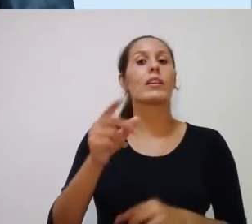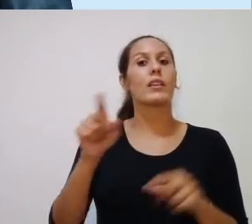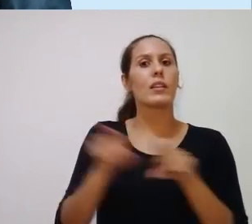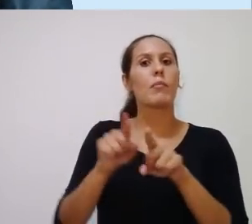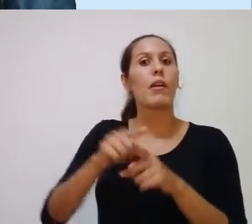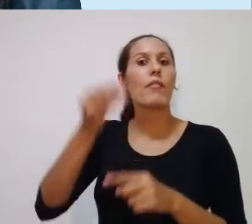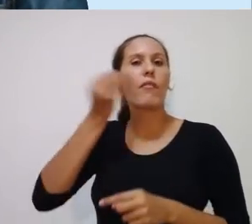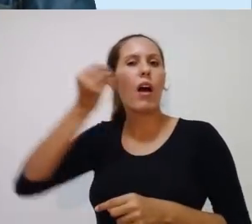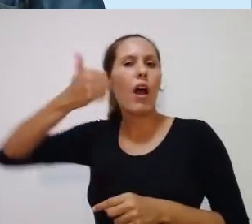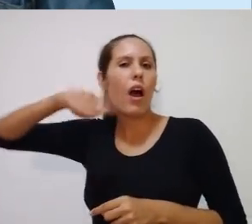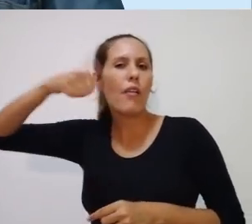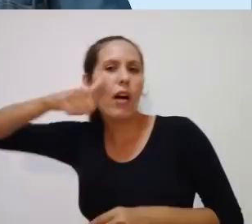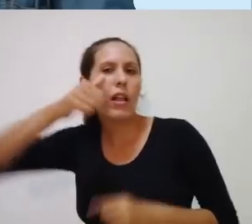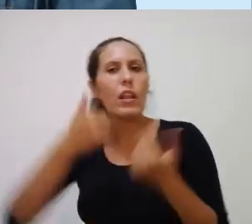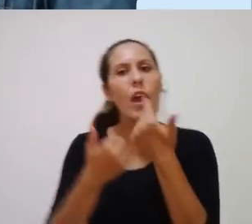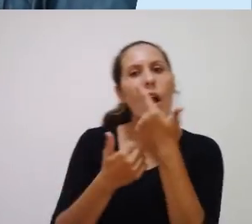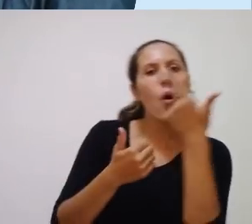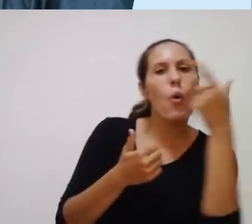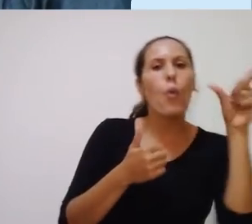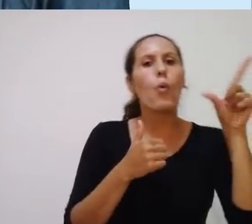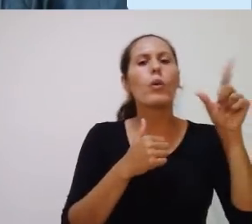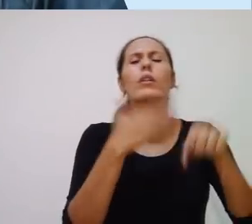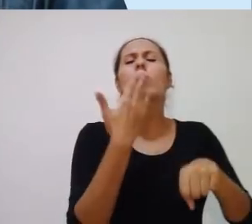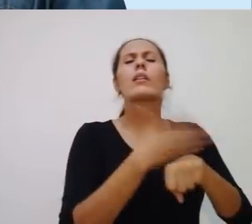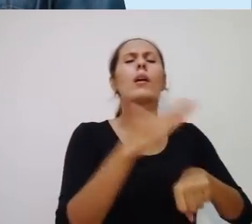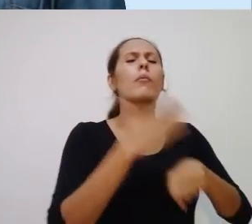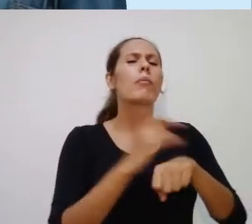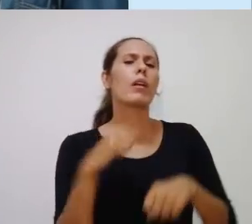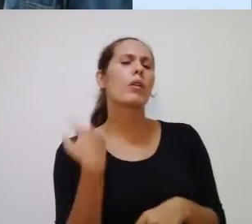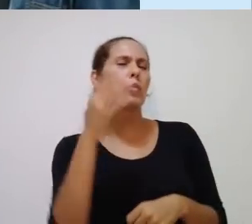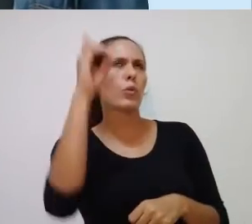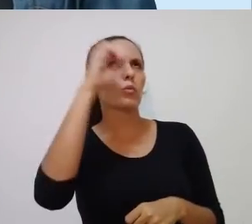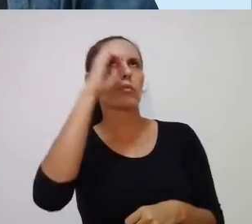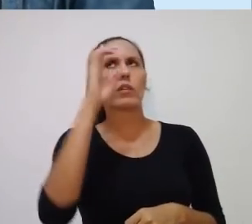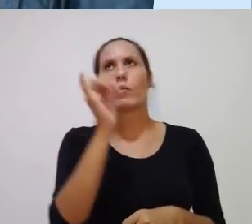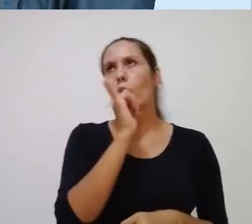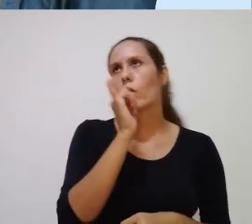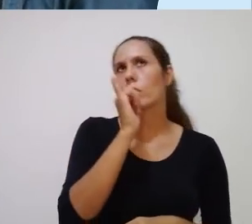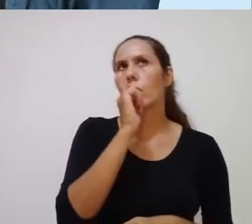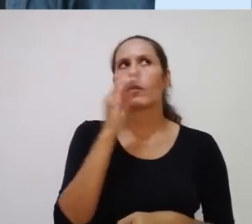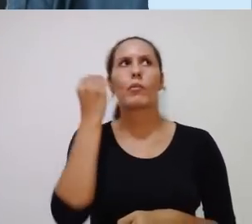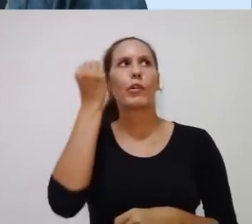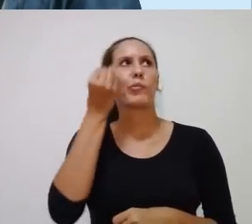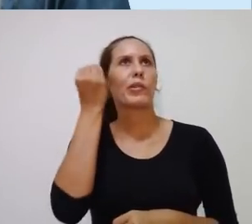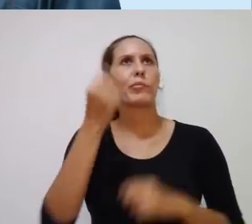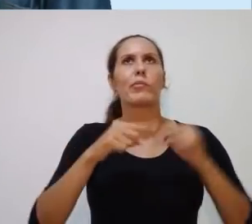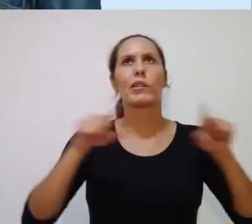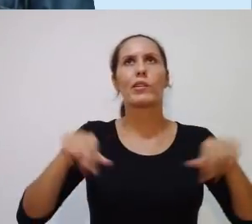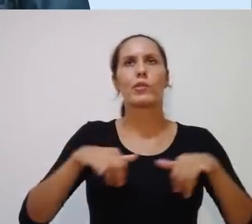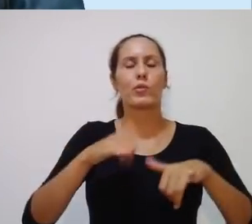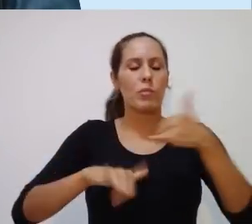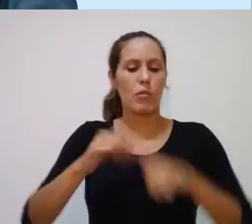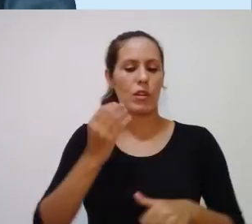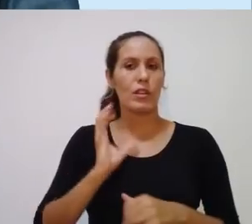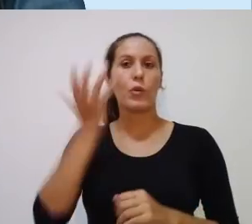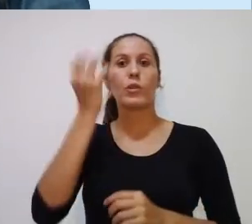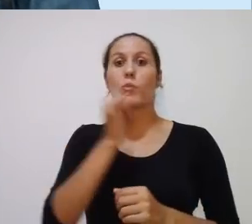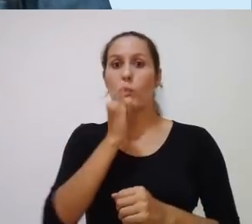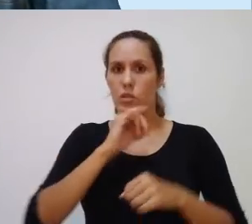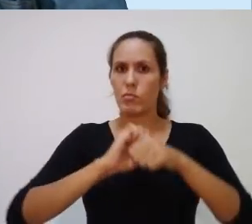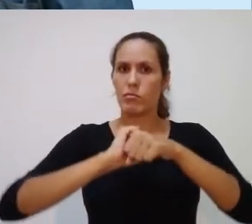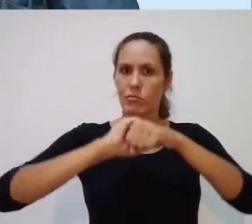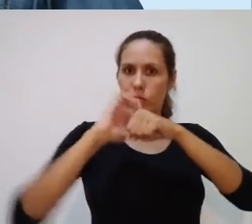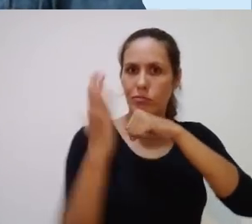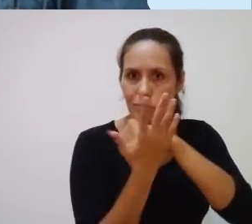Na prática do nosso dia a dia, por exemplo, no experimento de laboratório, o que está acontecendo agora com o coronavírus, Sim, por exemplo, os